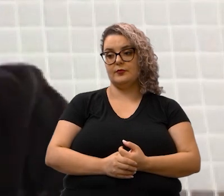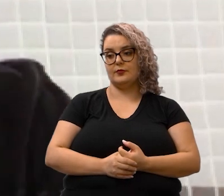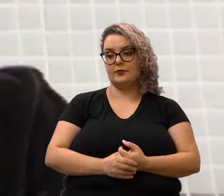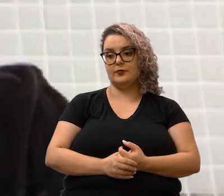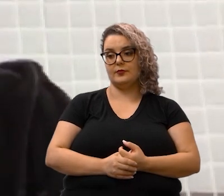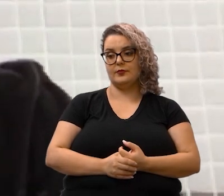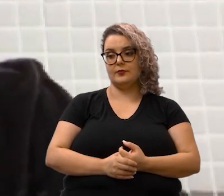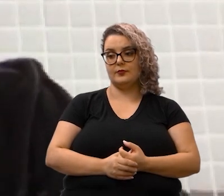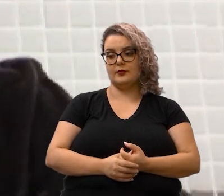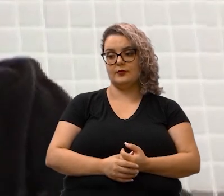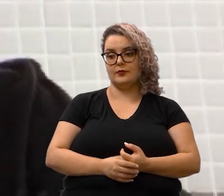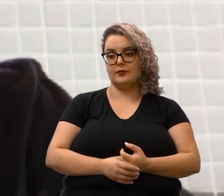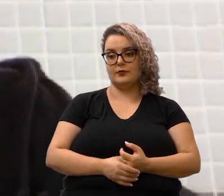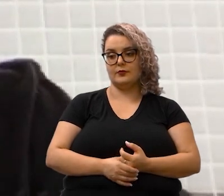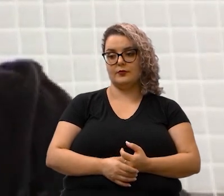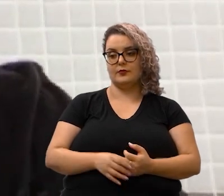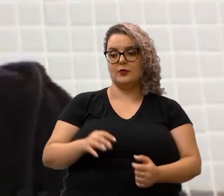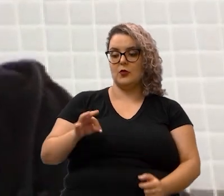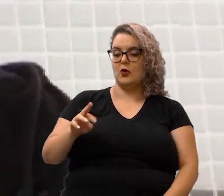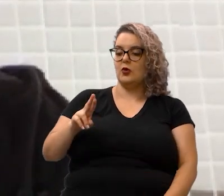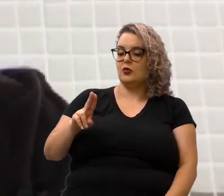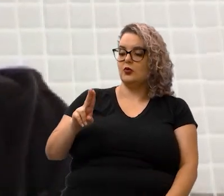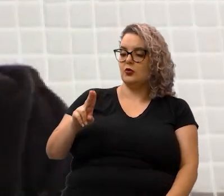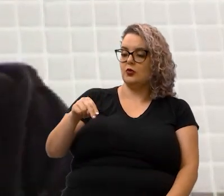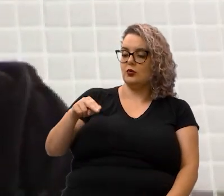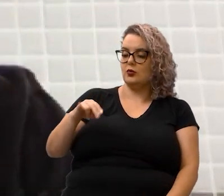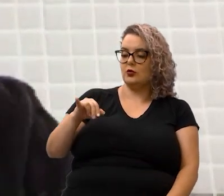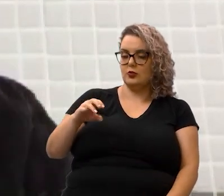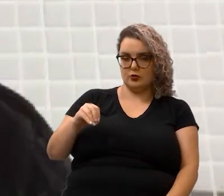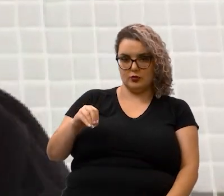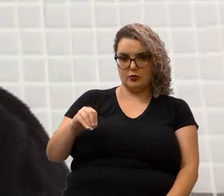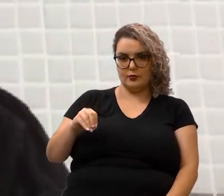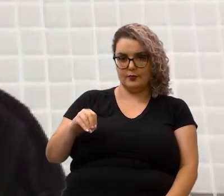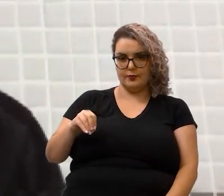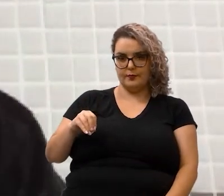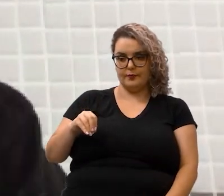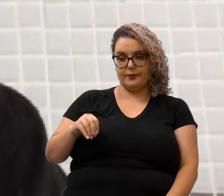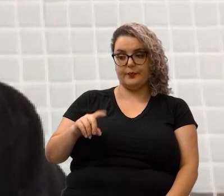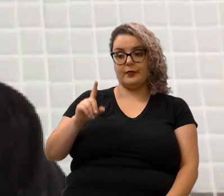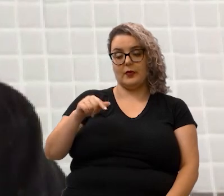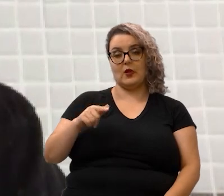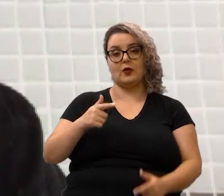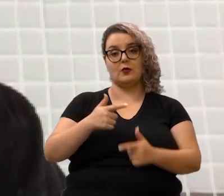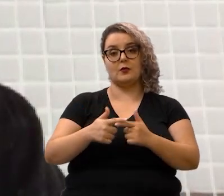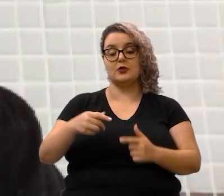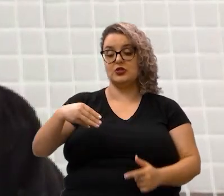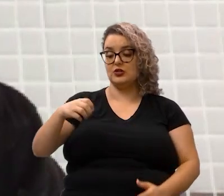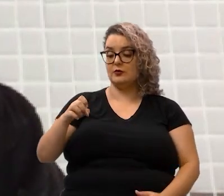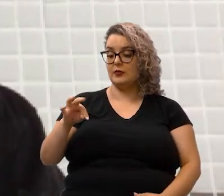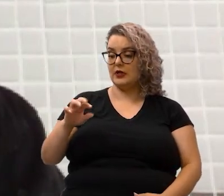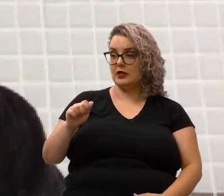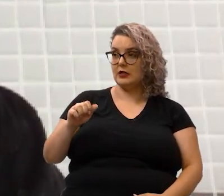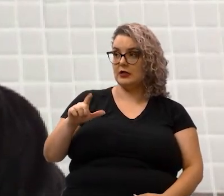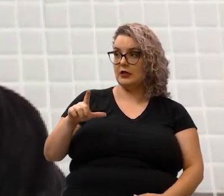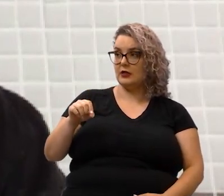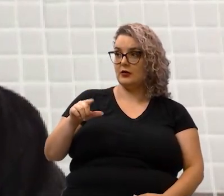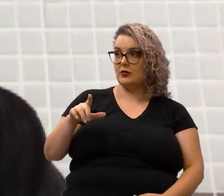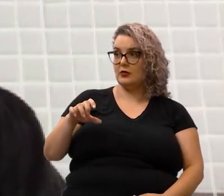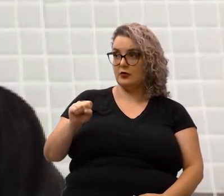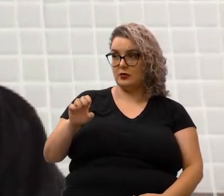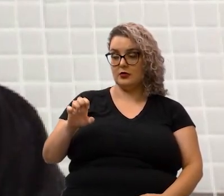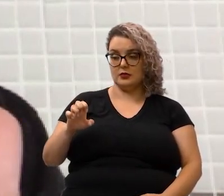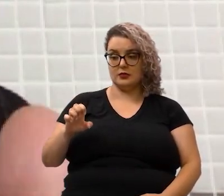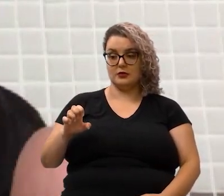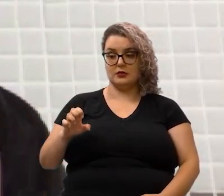essas que só pegavam uma parte pequena do trúnio, né, do cone, elas deram problema de metalose. E a grande